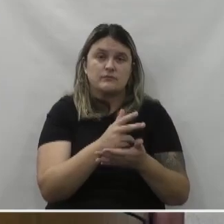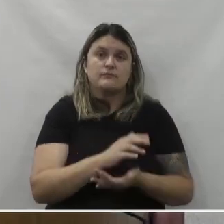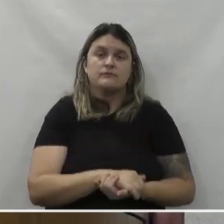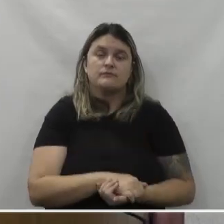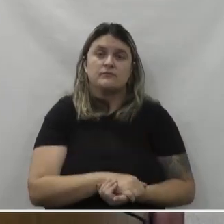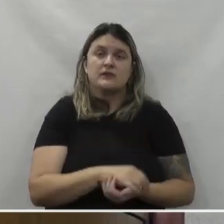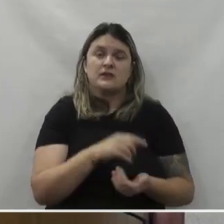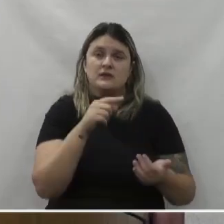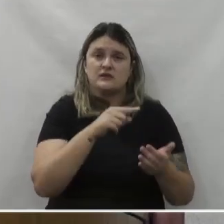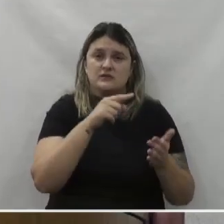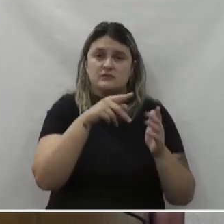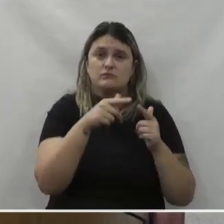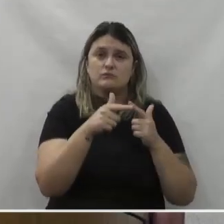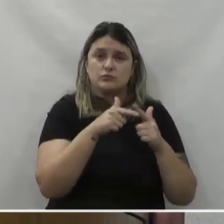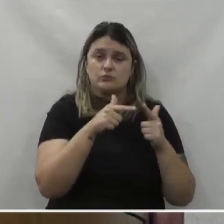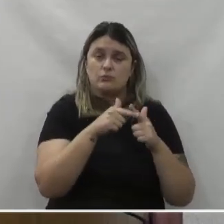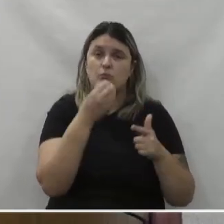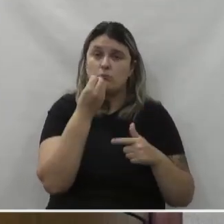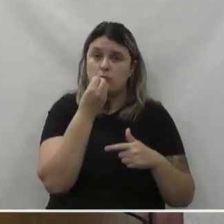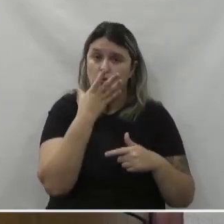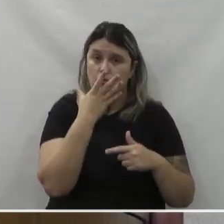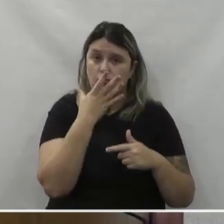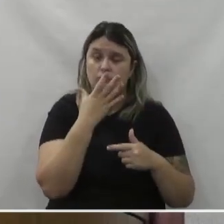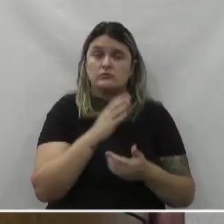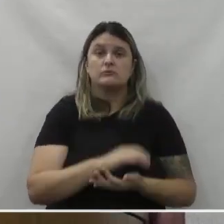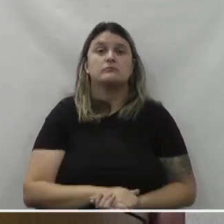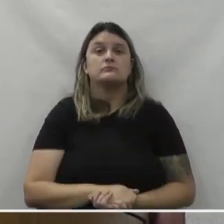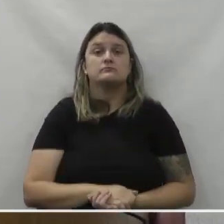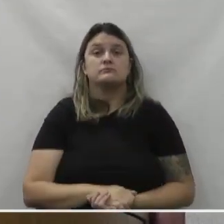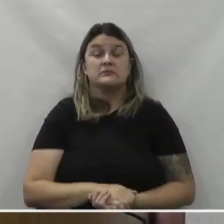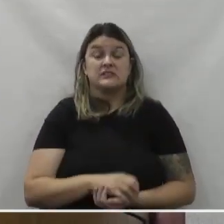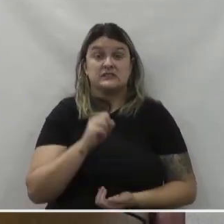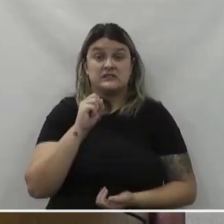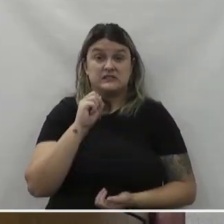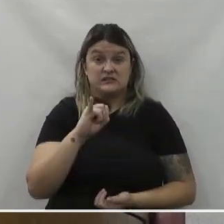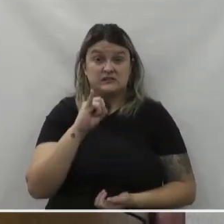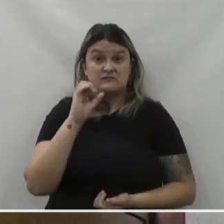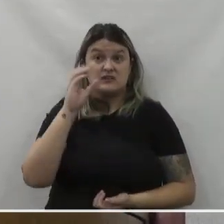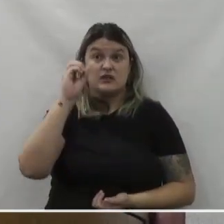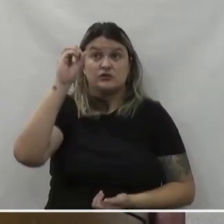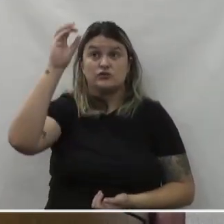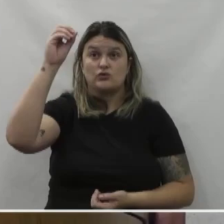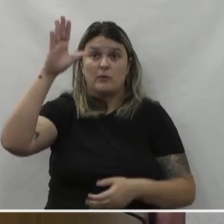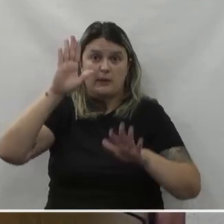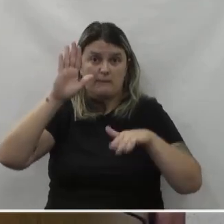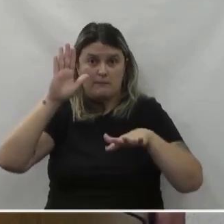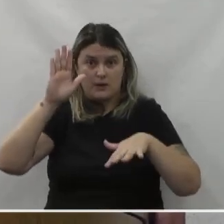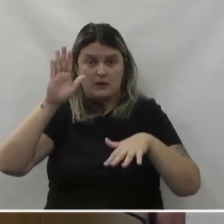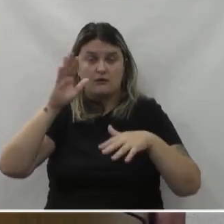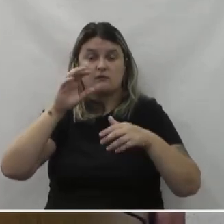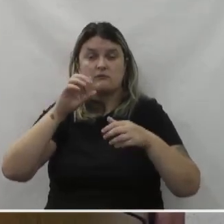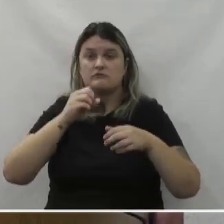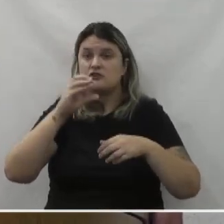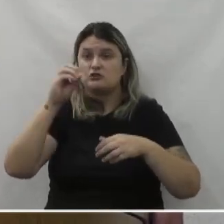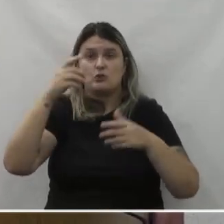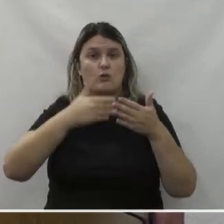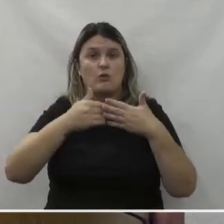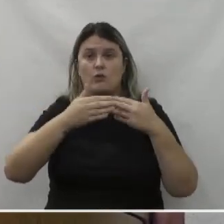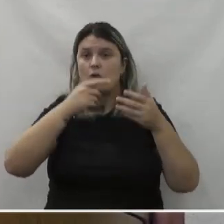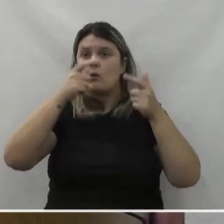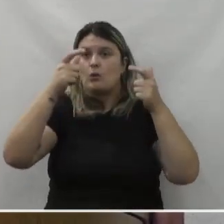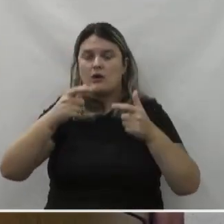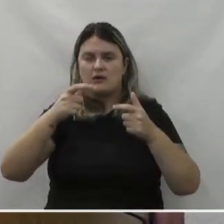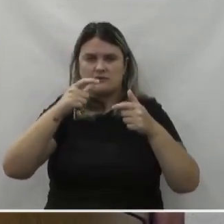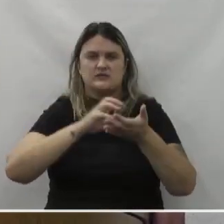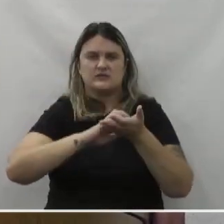que é um projeto super interessante. Viajou até lá o secretário de Finanças, né, que está